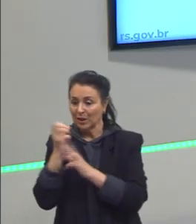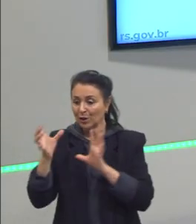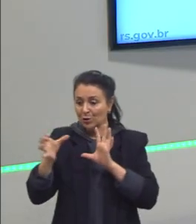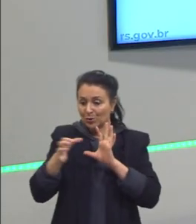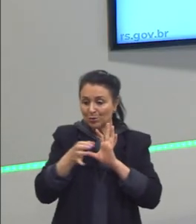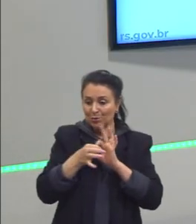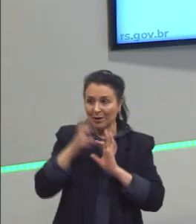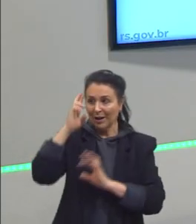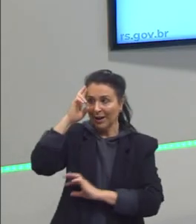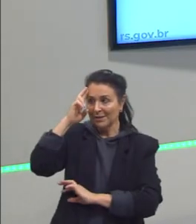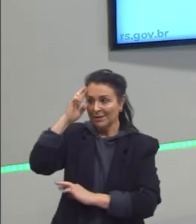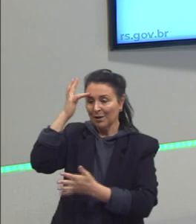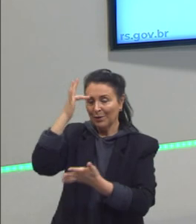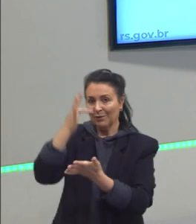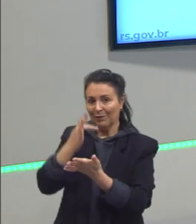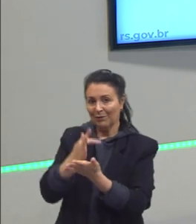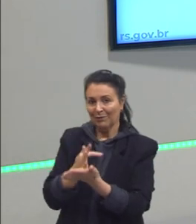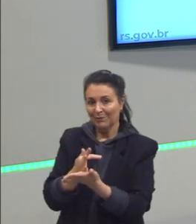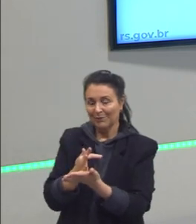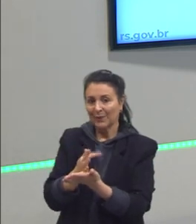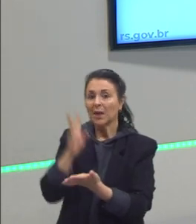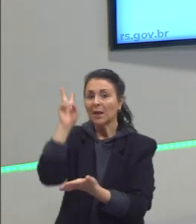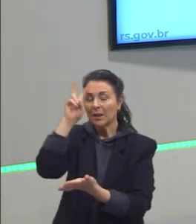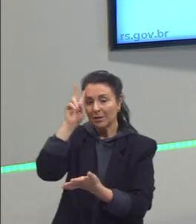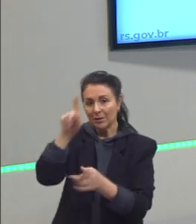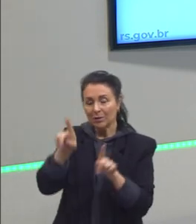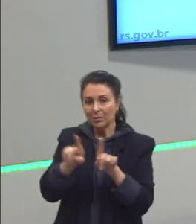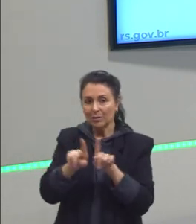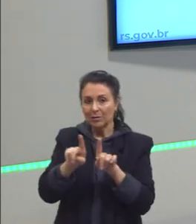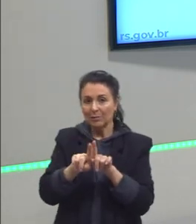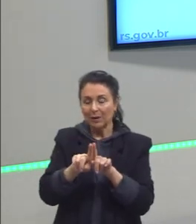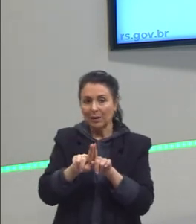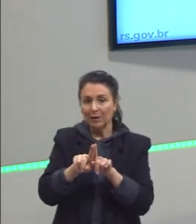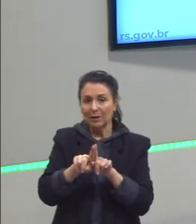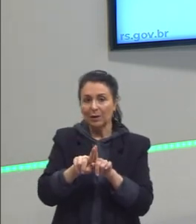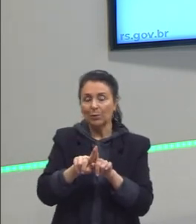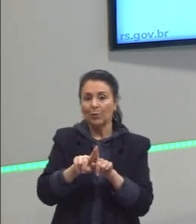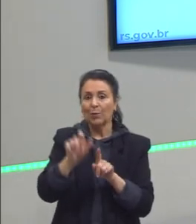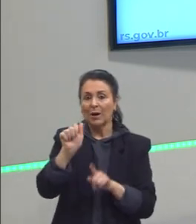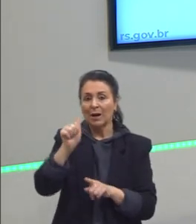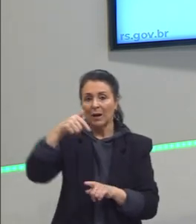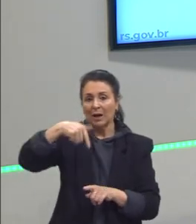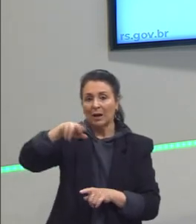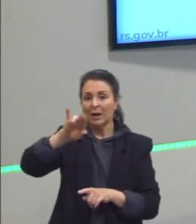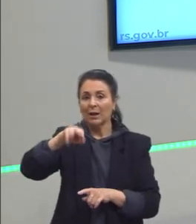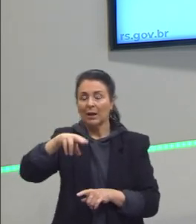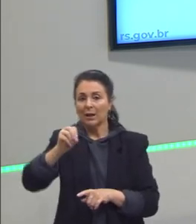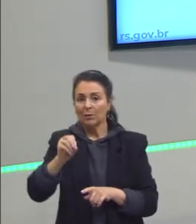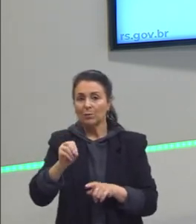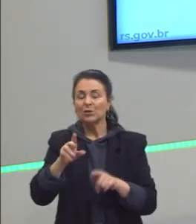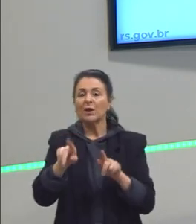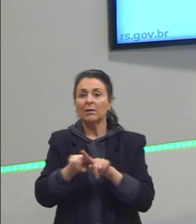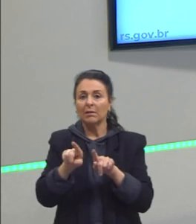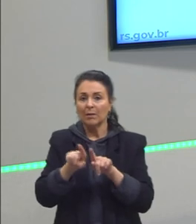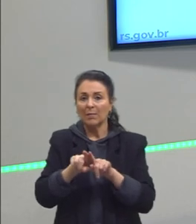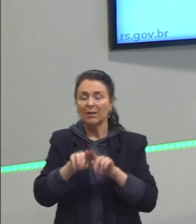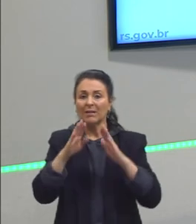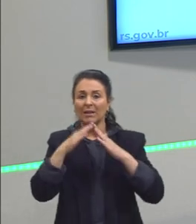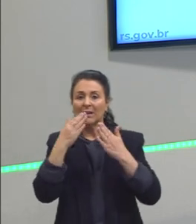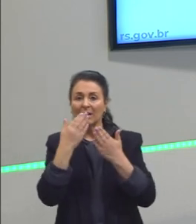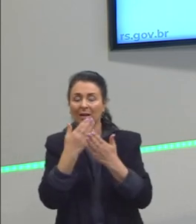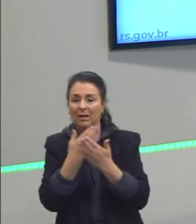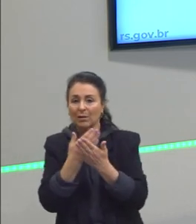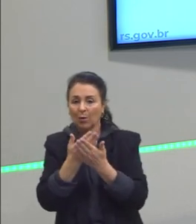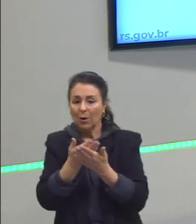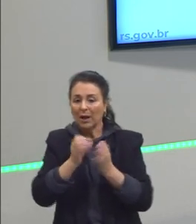razão e fé e também Lembrando que o Tomás Aquino faz parte já da Escolástica esse período